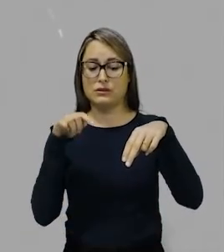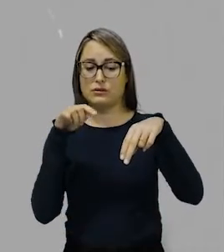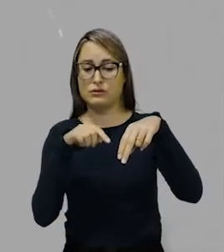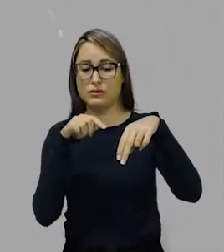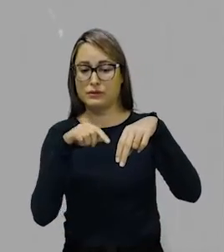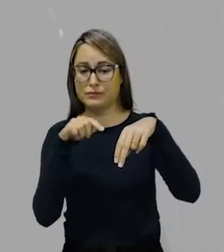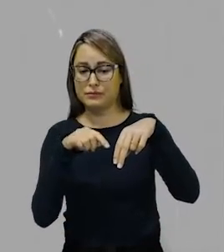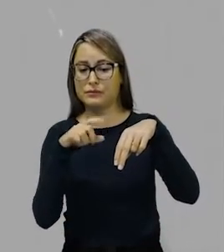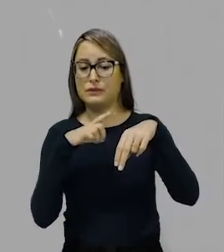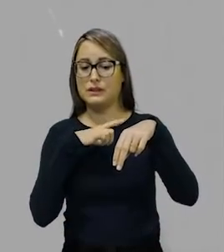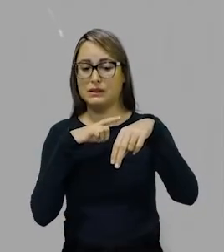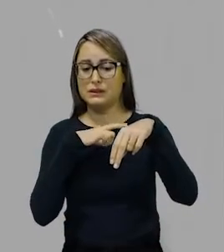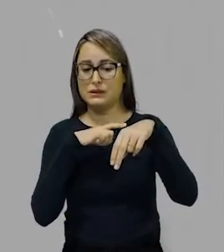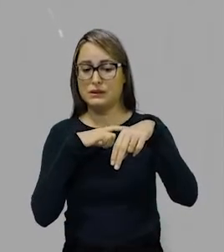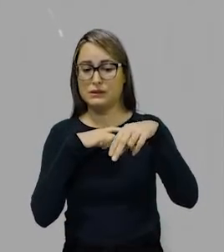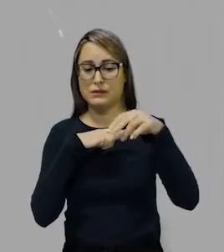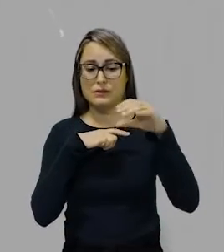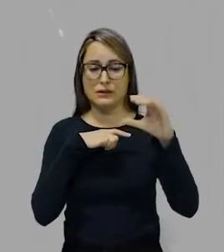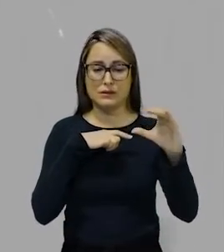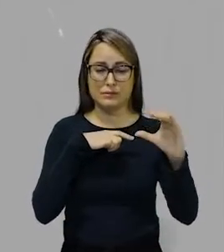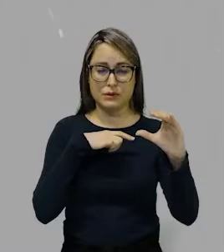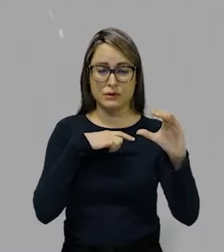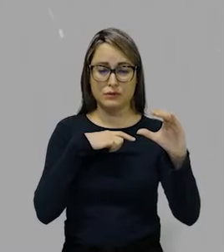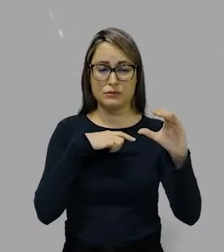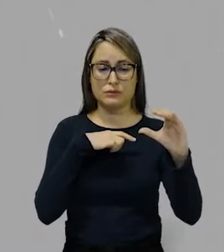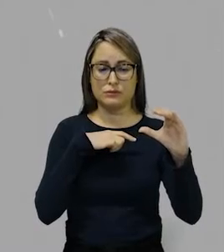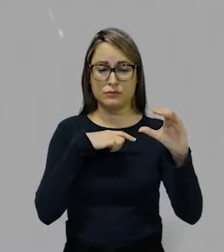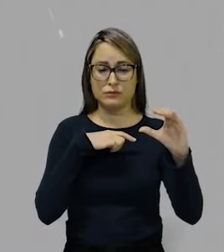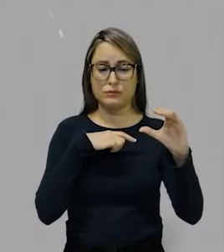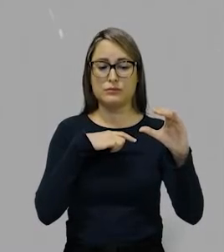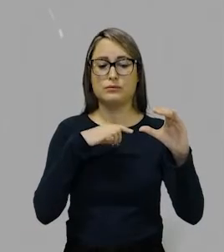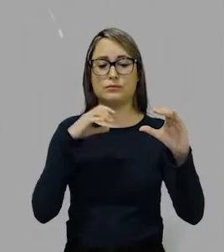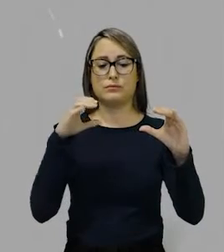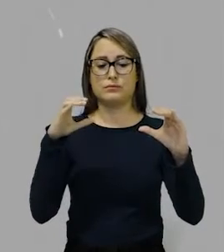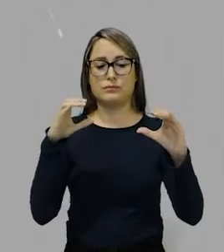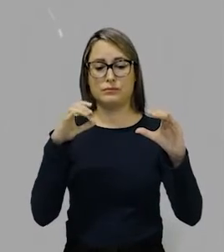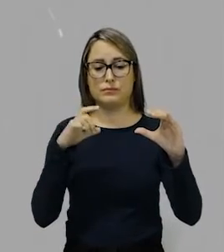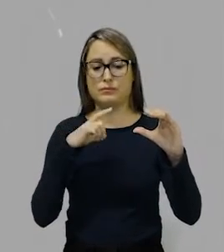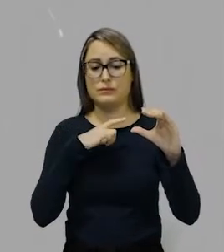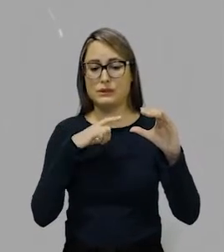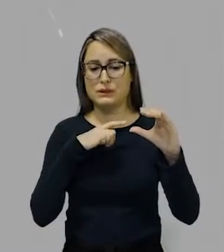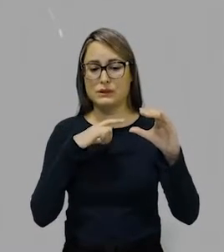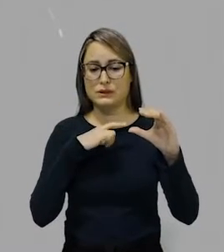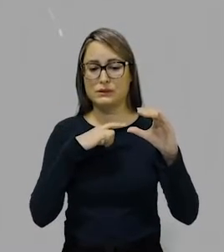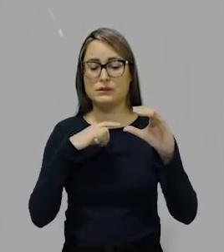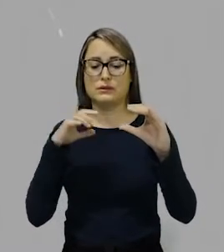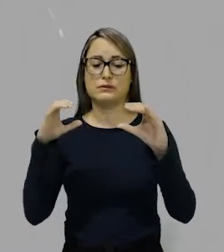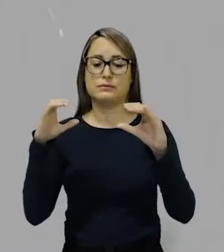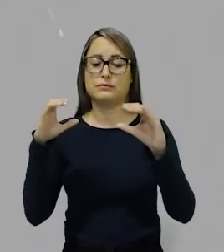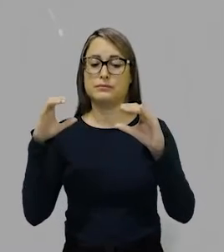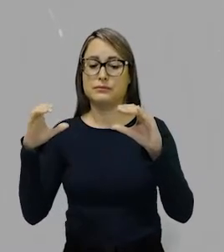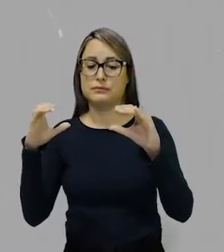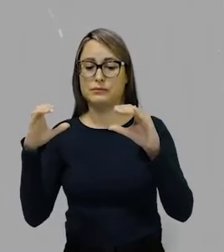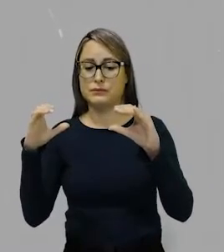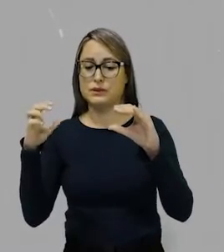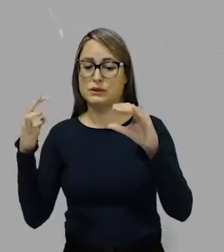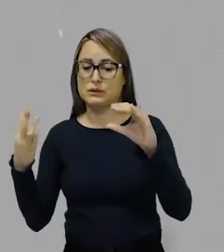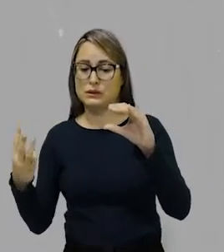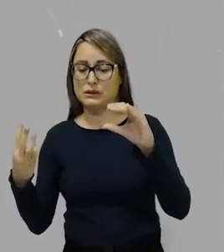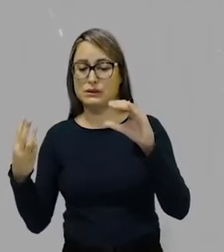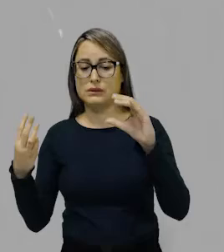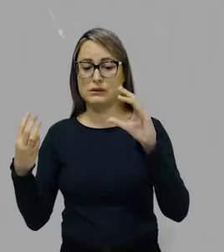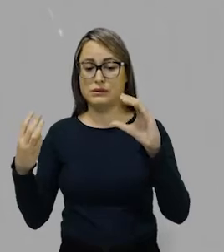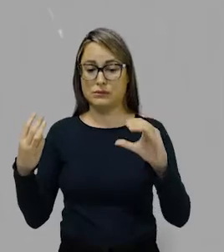estar entre o carbono 2 e o carbono 3. Então, ele é um heteroátomo. Então, quando muda a posição